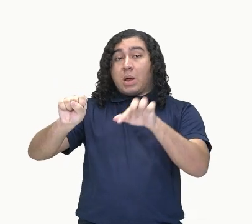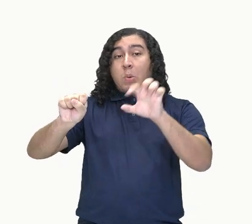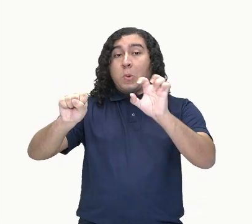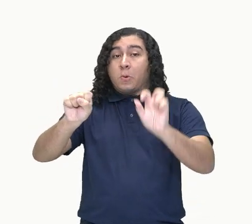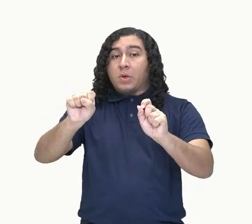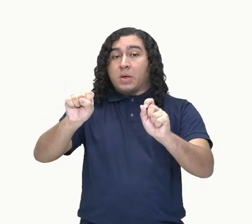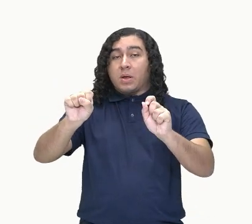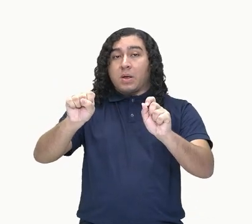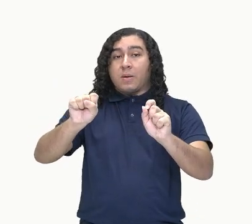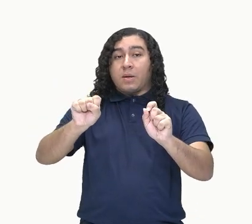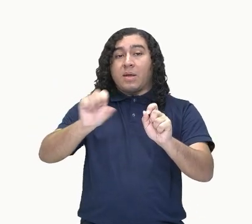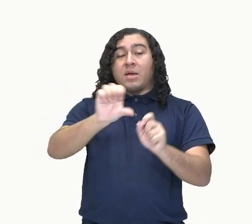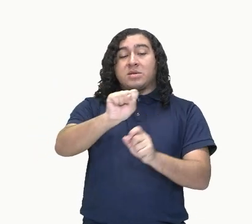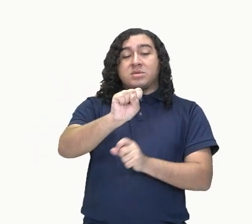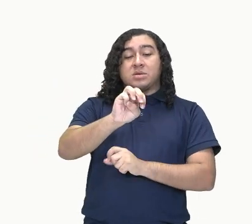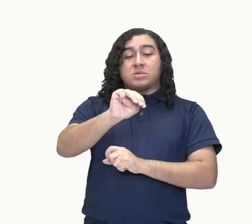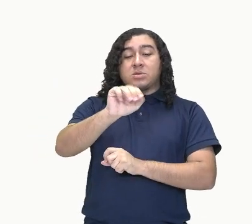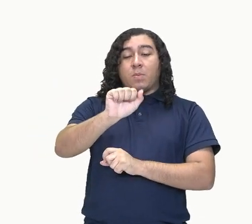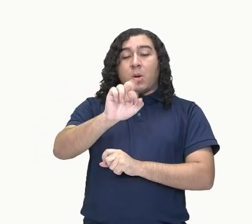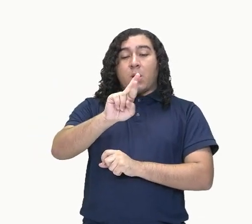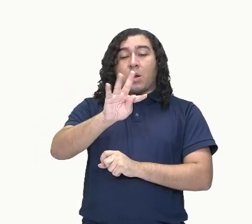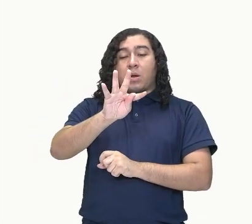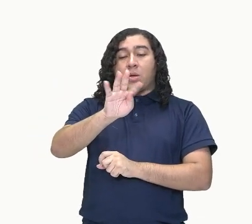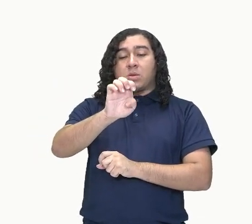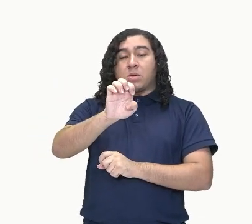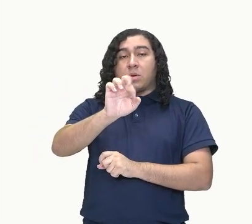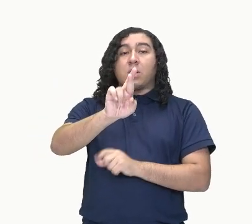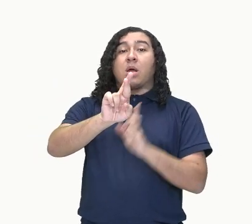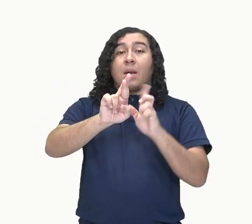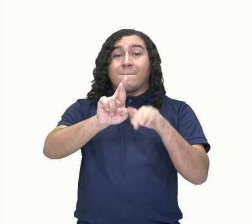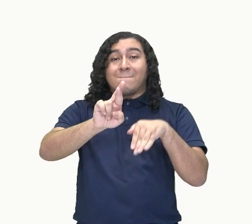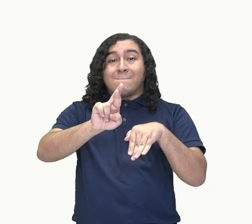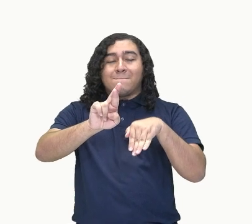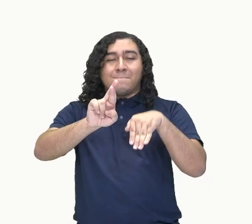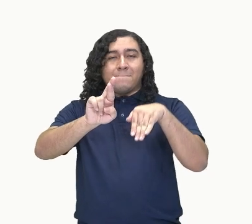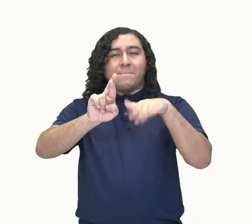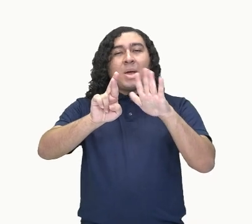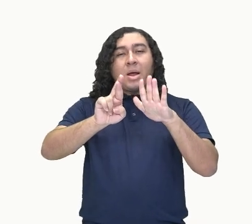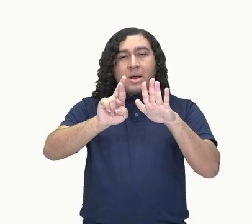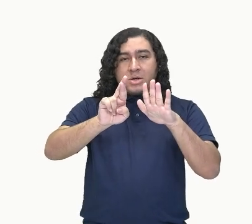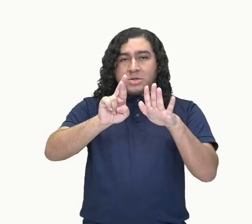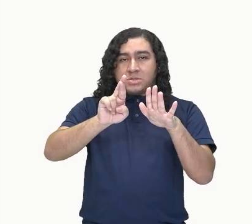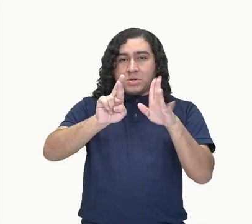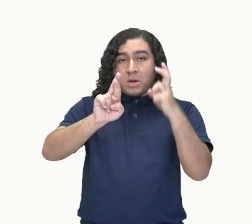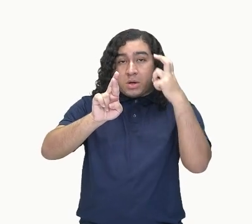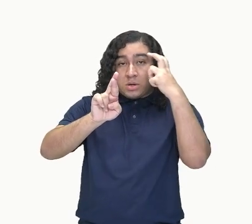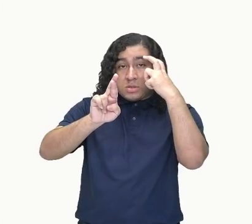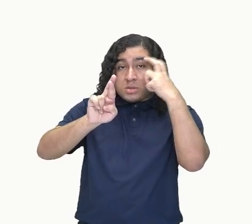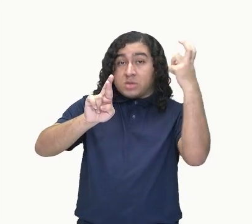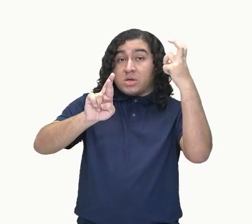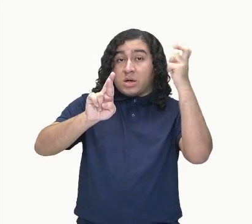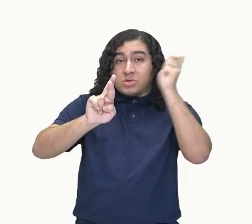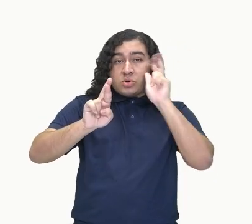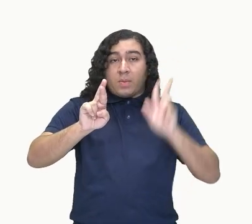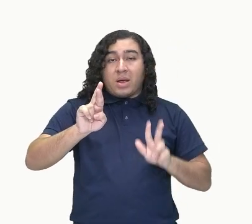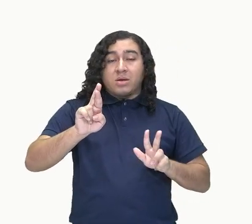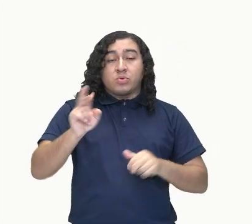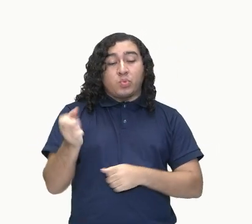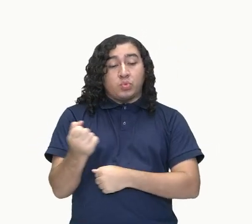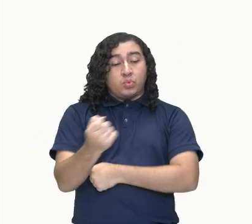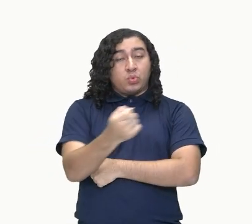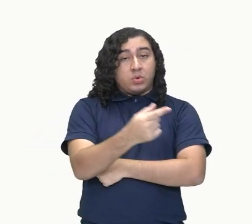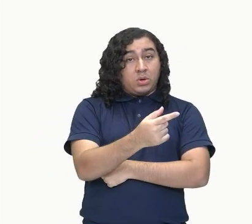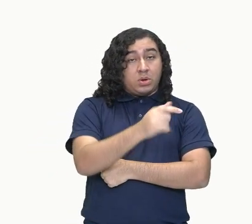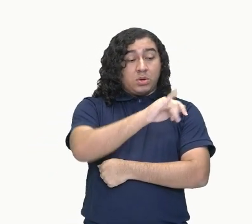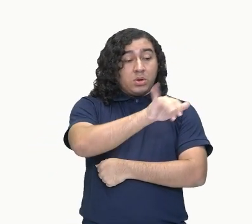o ER, ó, o que que significa? Mais. Carlos, ele é mais esperto